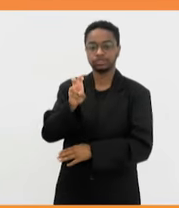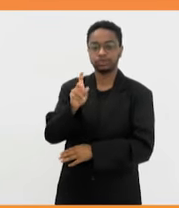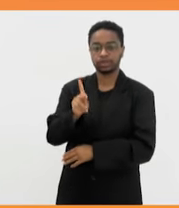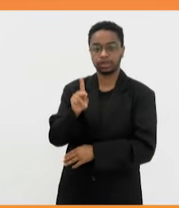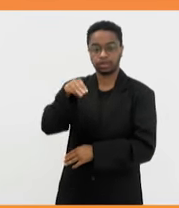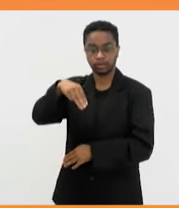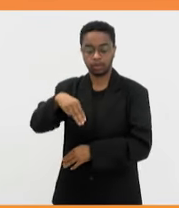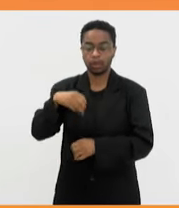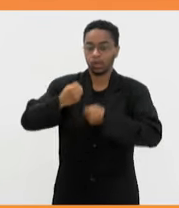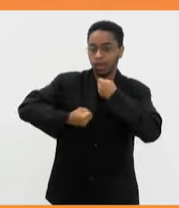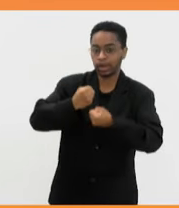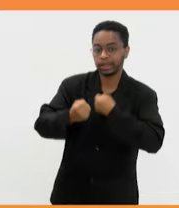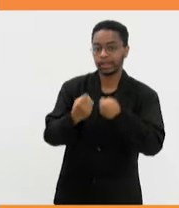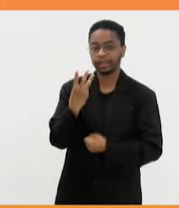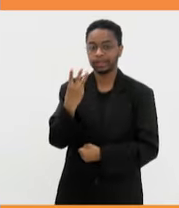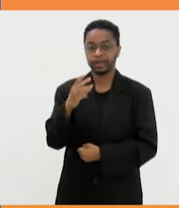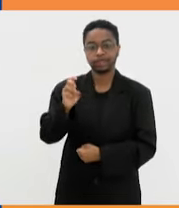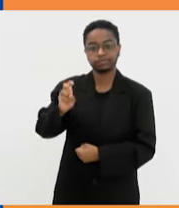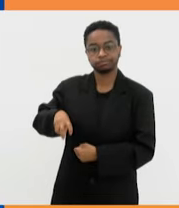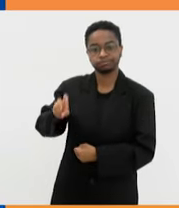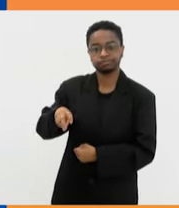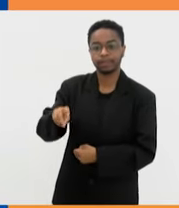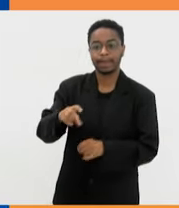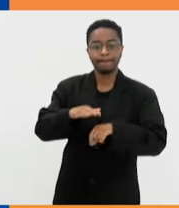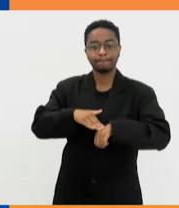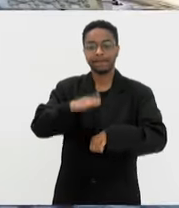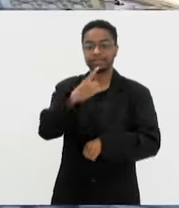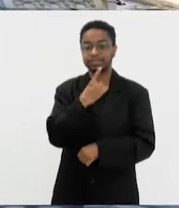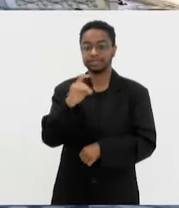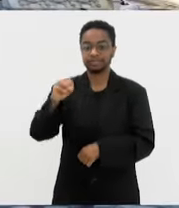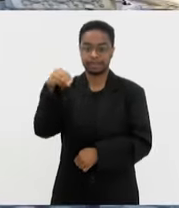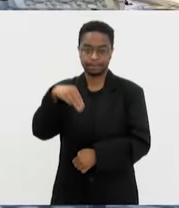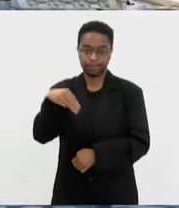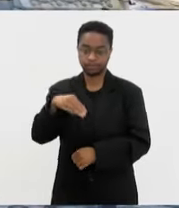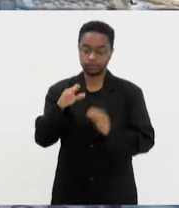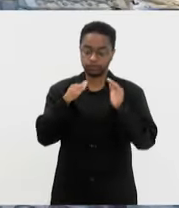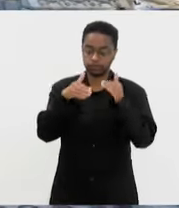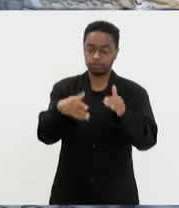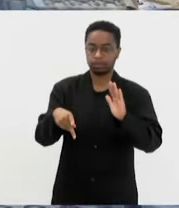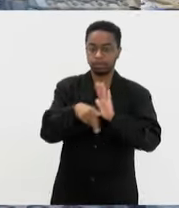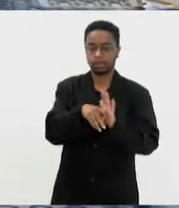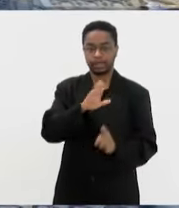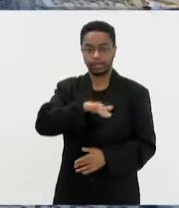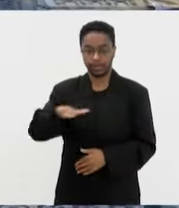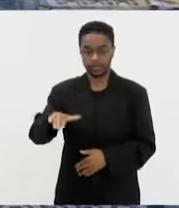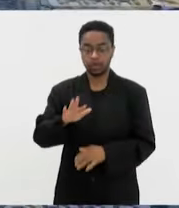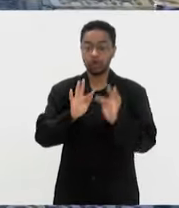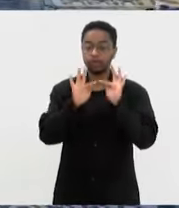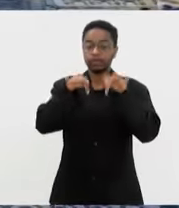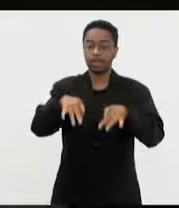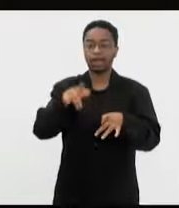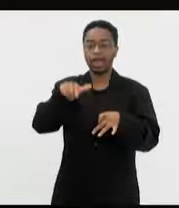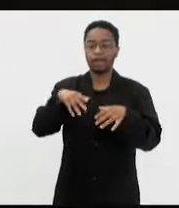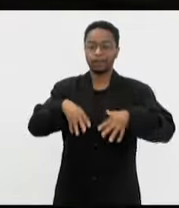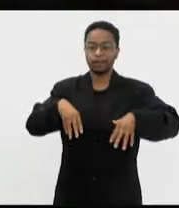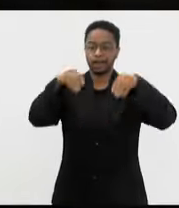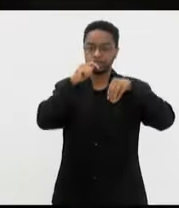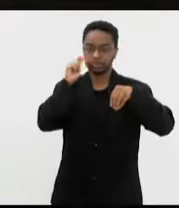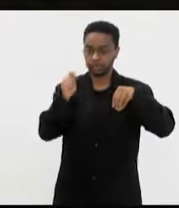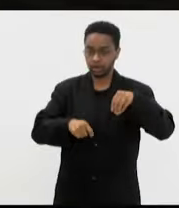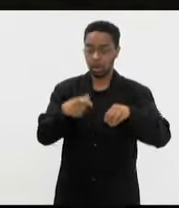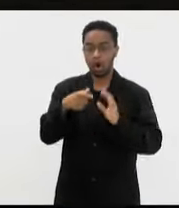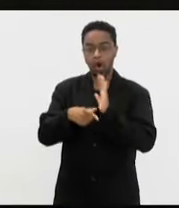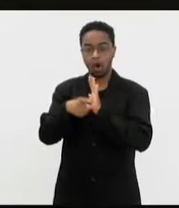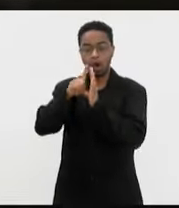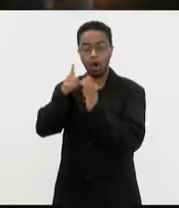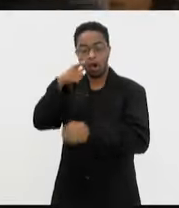de caminhada e mais 100 metros para as crianças. A linha de chegada será no próprio palácio. Ontem, os kits